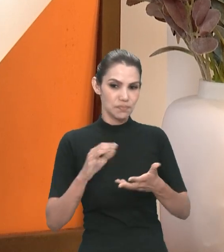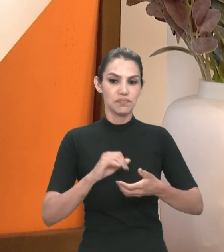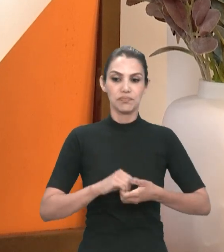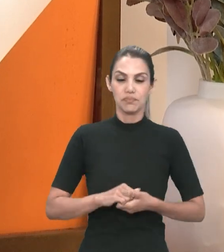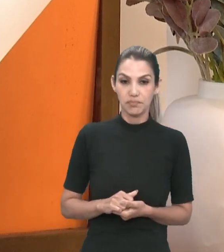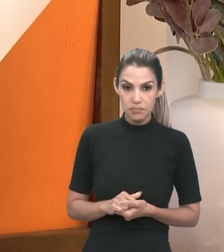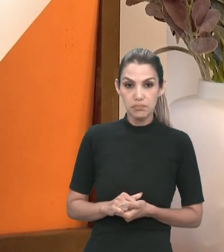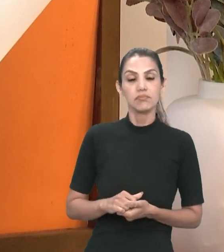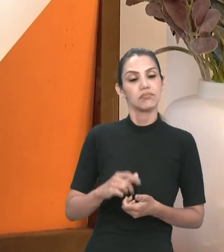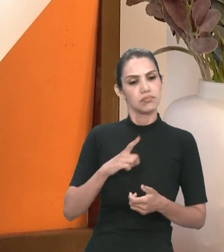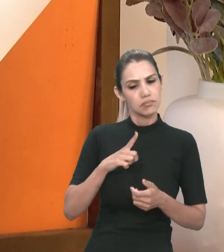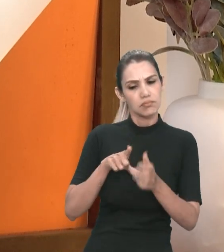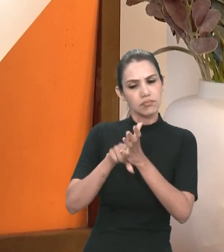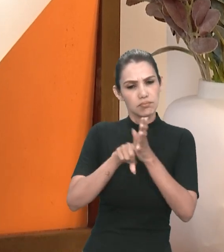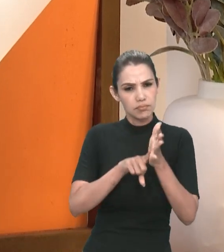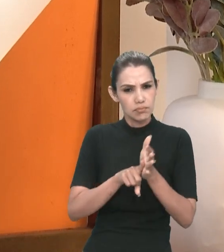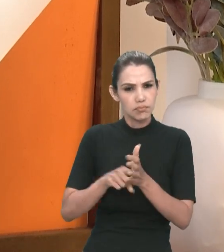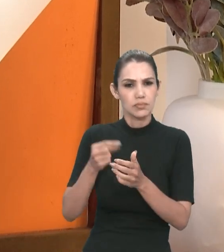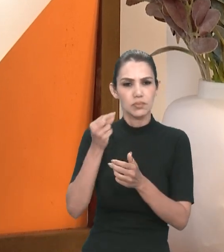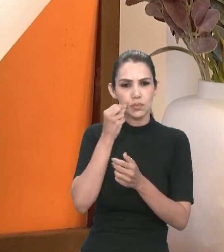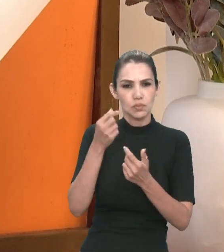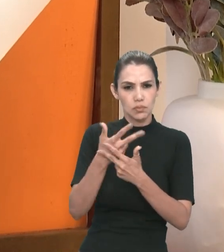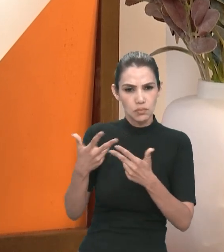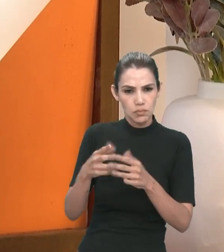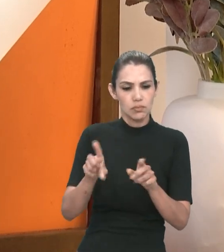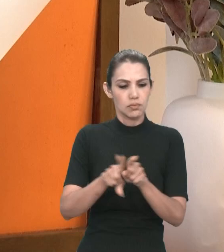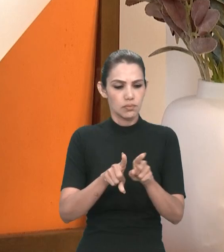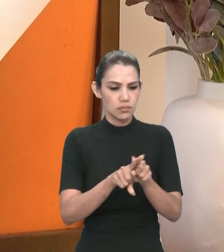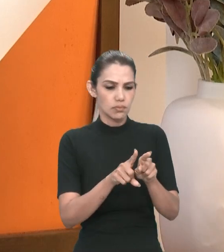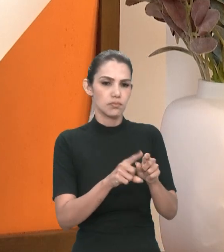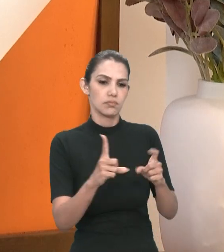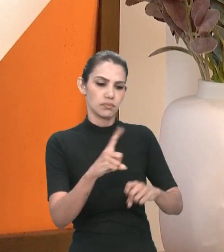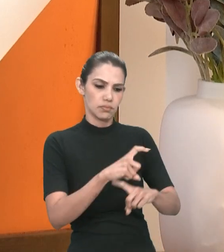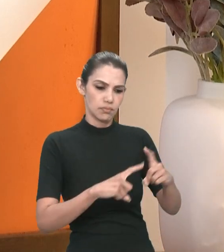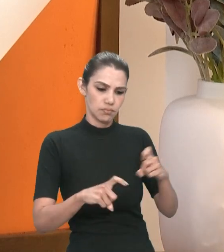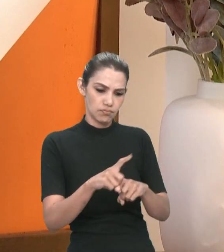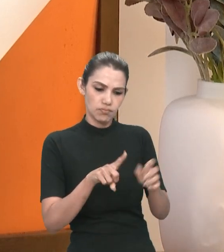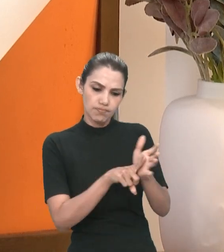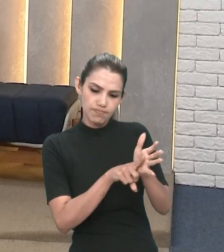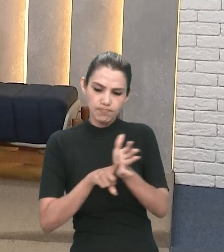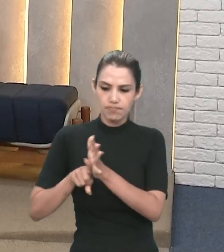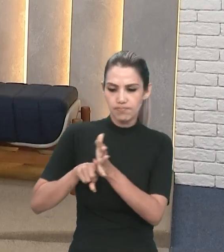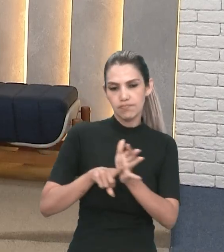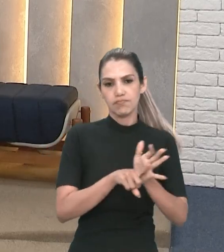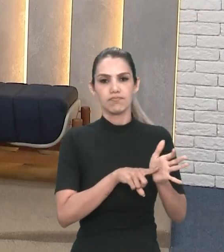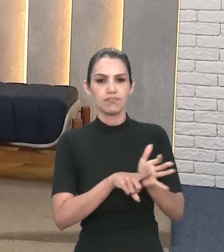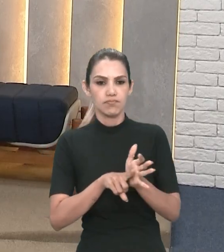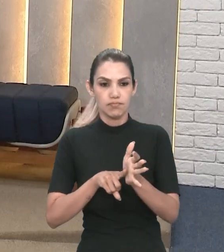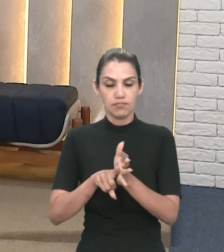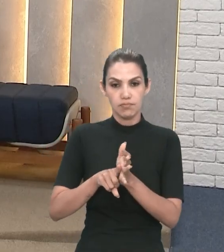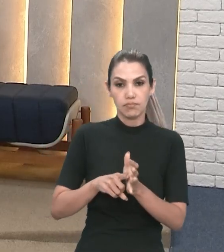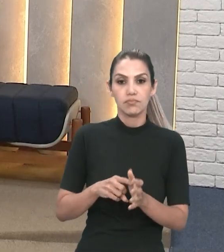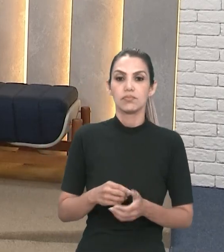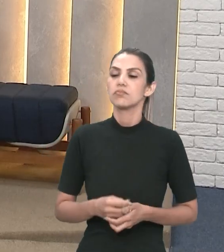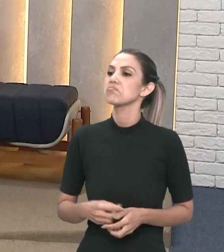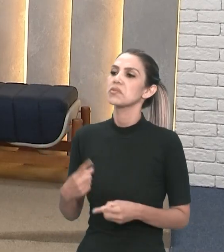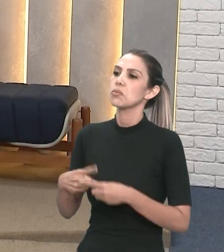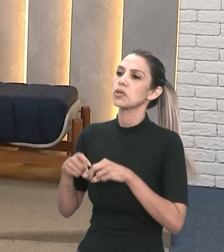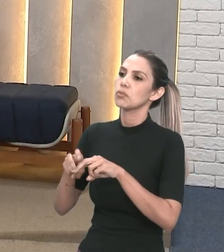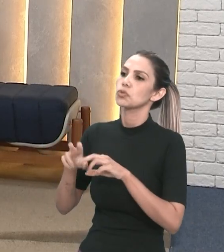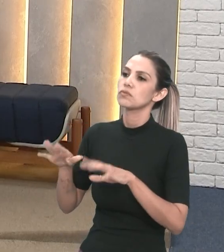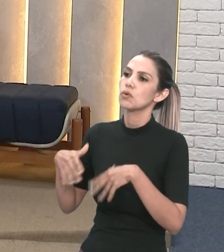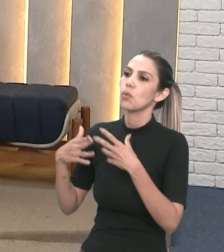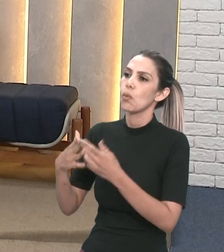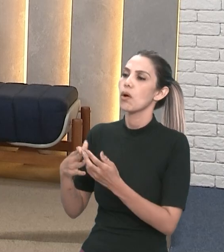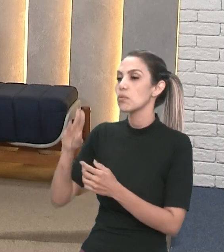subfamília e também trabalhávamos com esses eumintos desses roedores. E por que especificamente trabalhar com os roedores